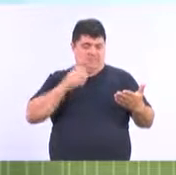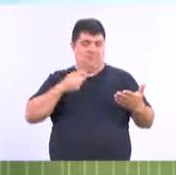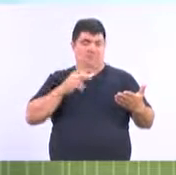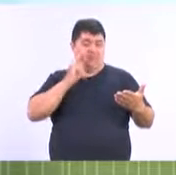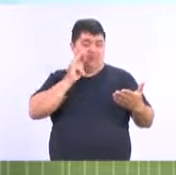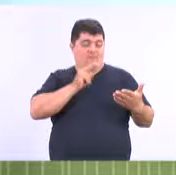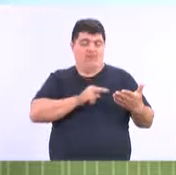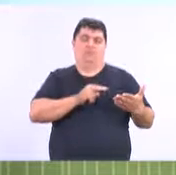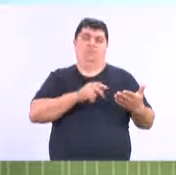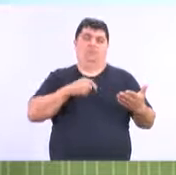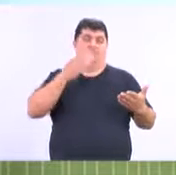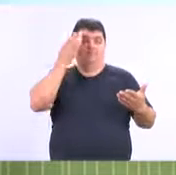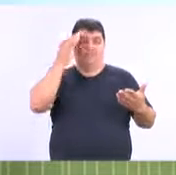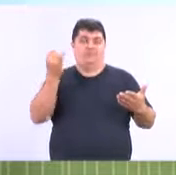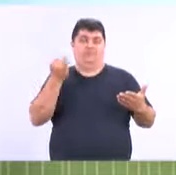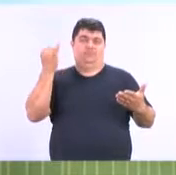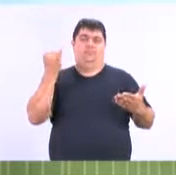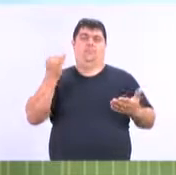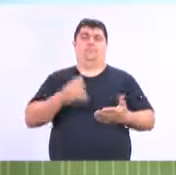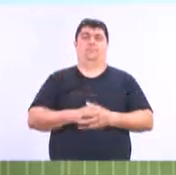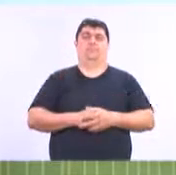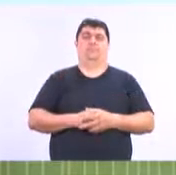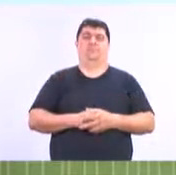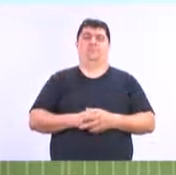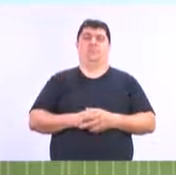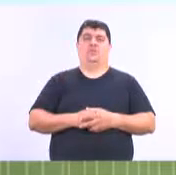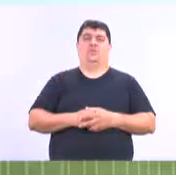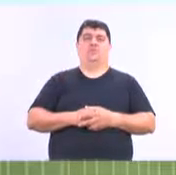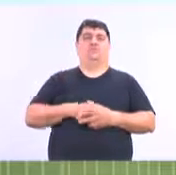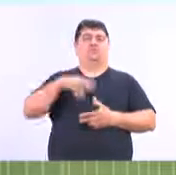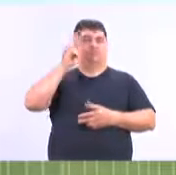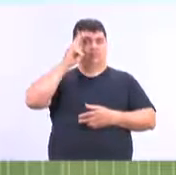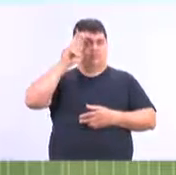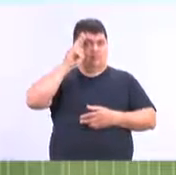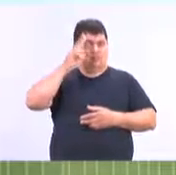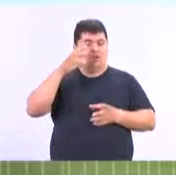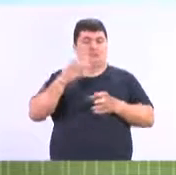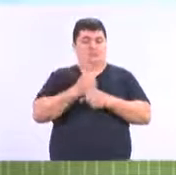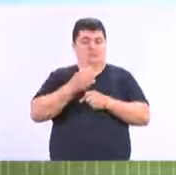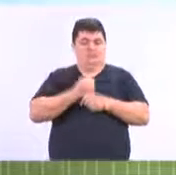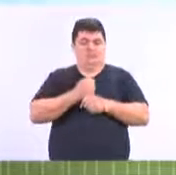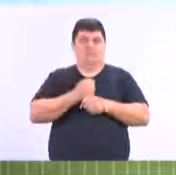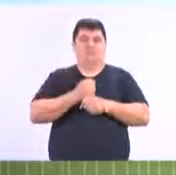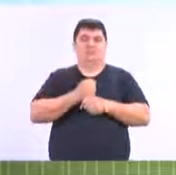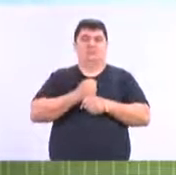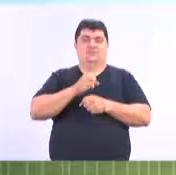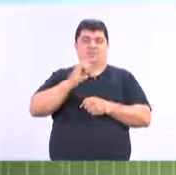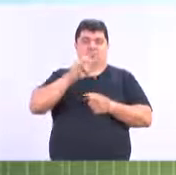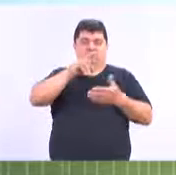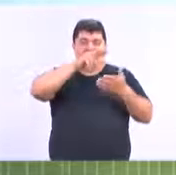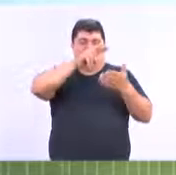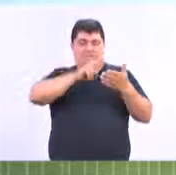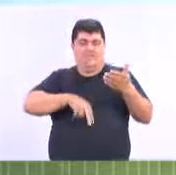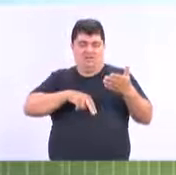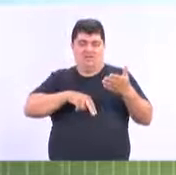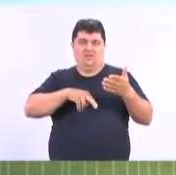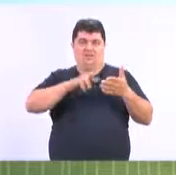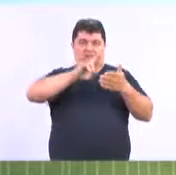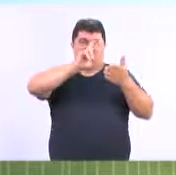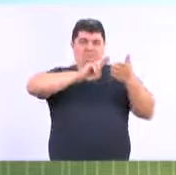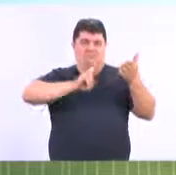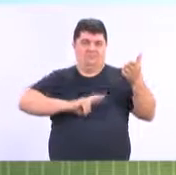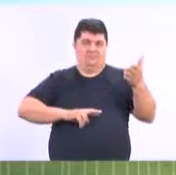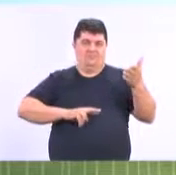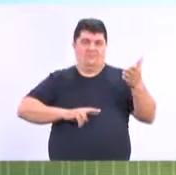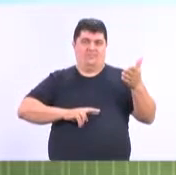o que se eu não entendo o que repassa. Relembrando o grande desafio da contabilidade. Quem lê o relatório do